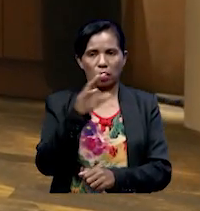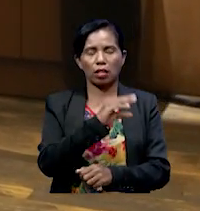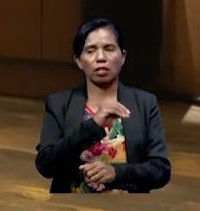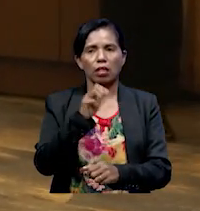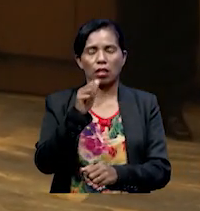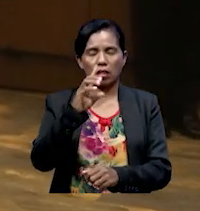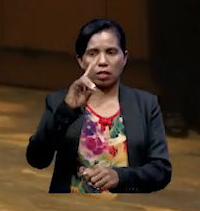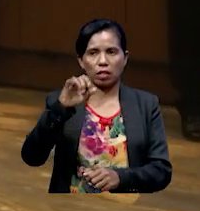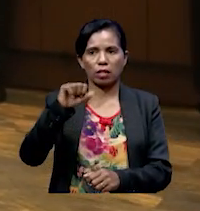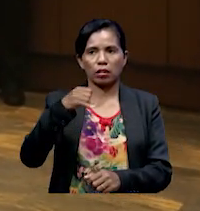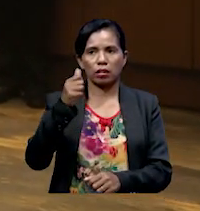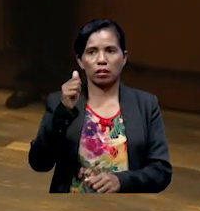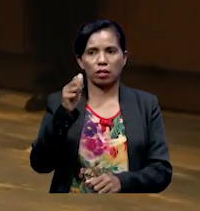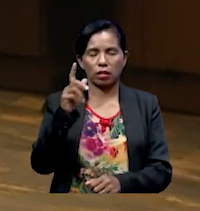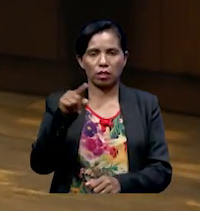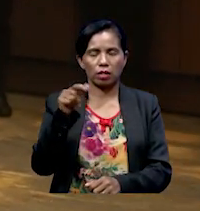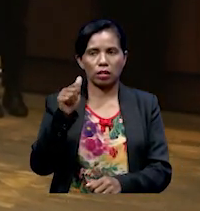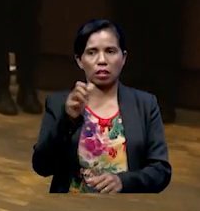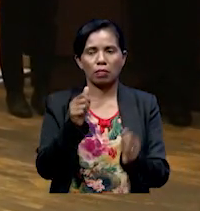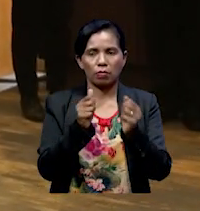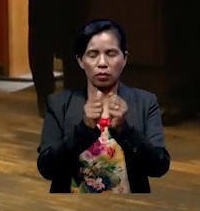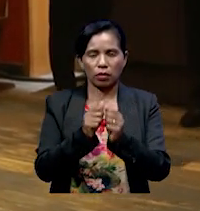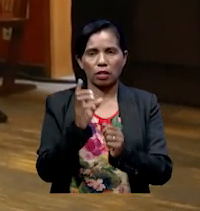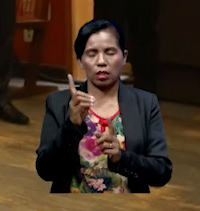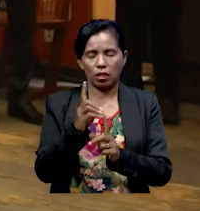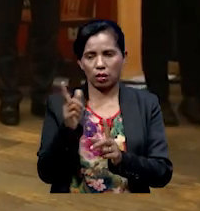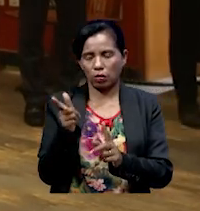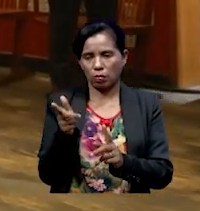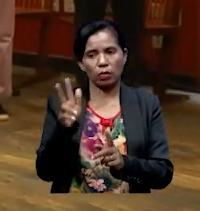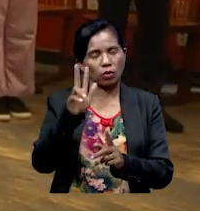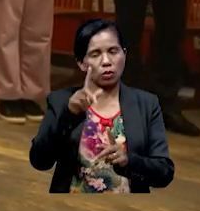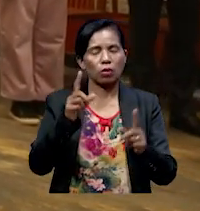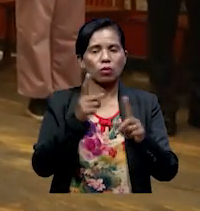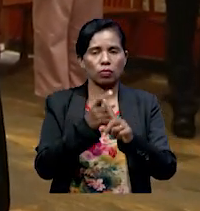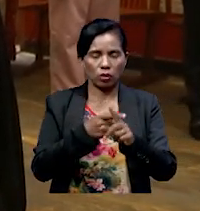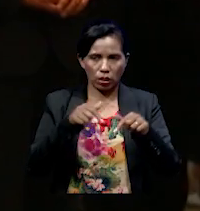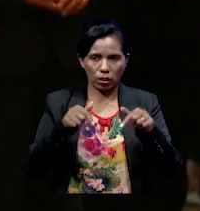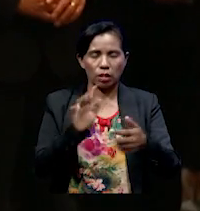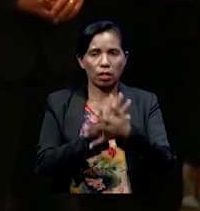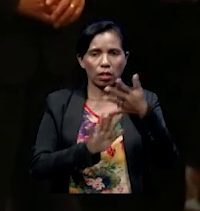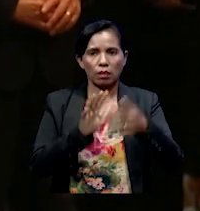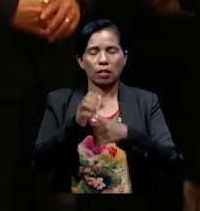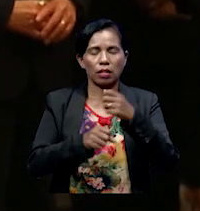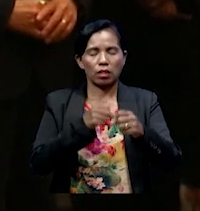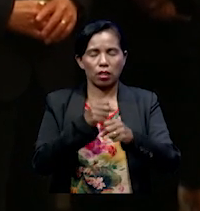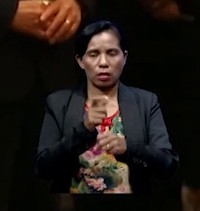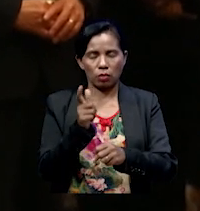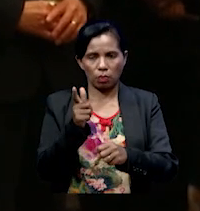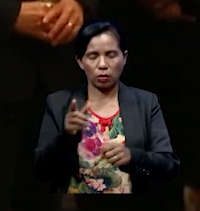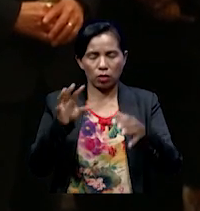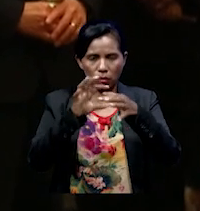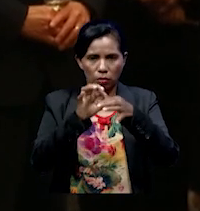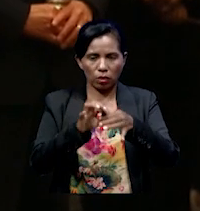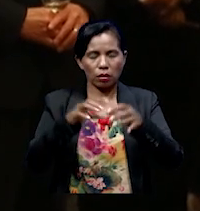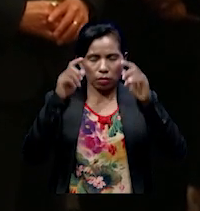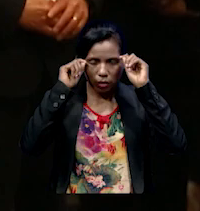Magno, hamuto co delegação e haloron ro nulo Recintolo, Fulangné celebra tinan ro nulo Timor-Leste sai membro ba Organização